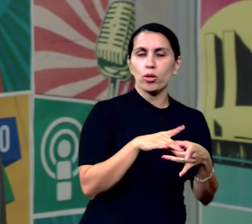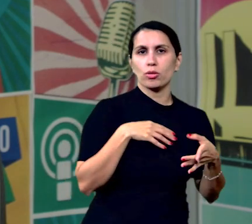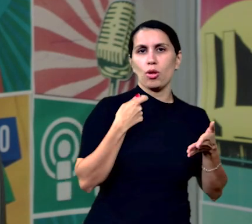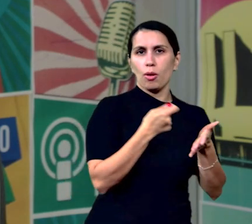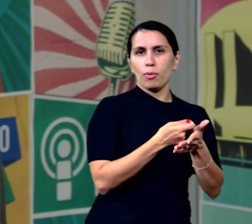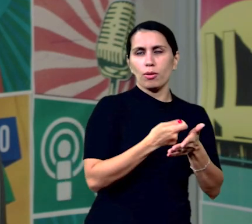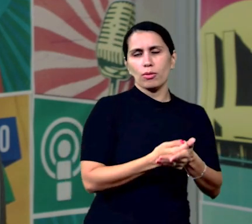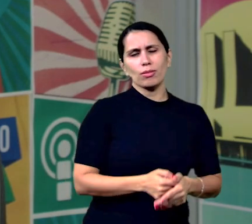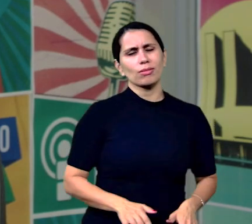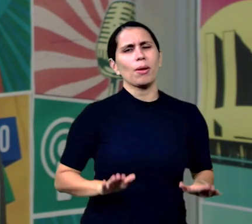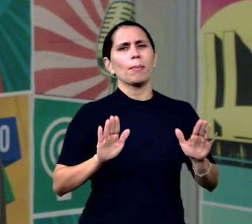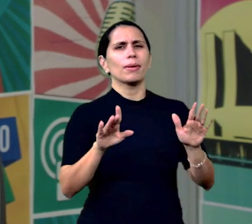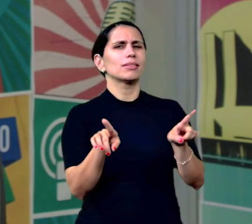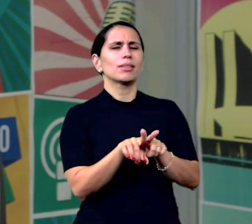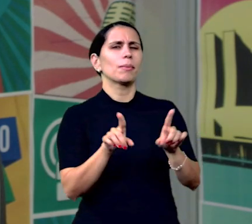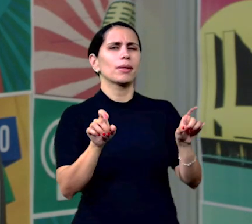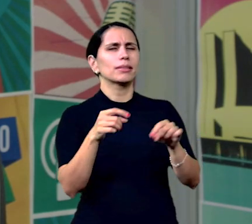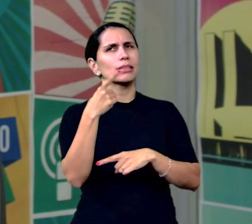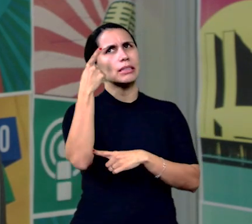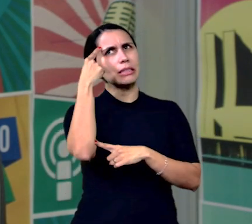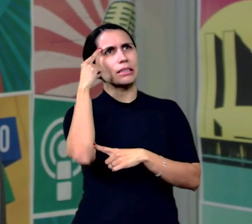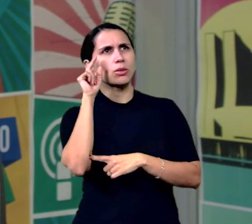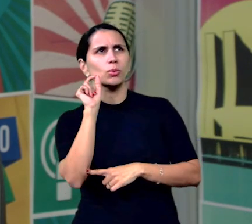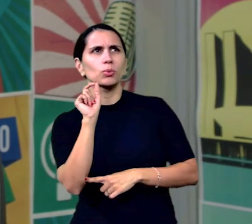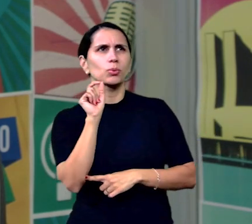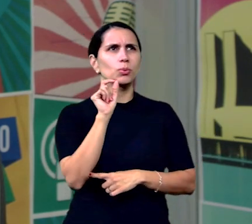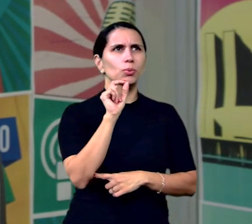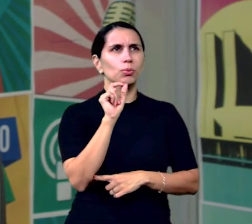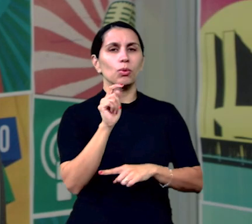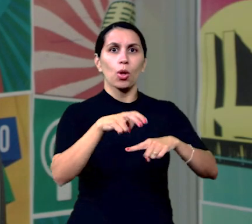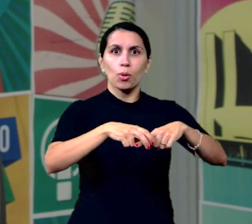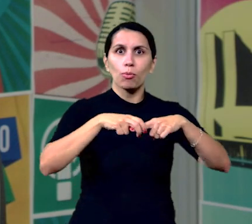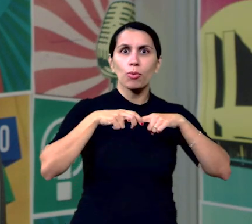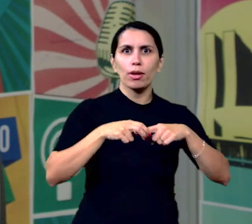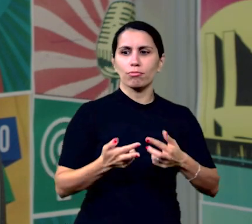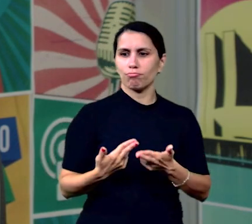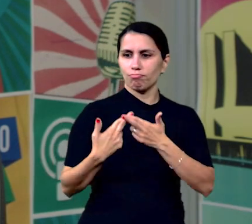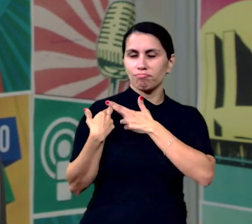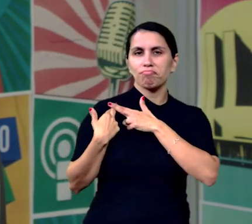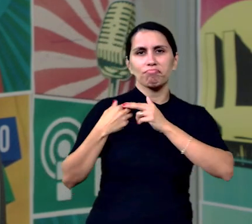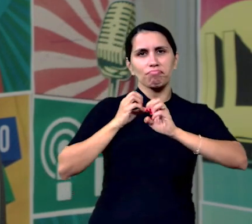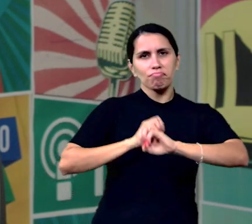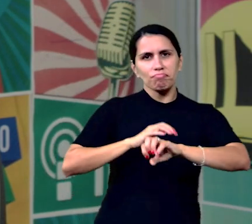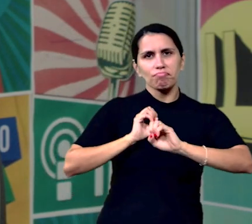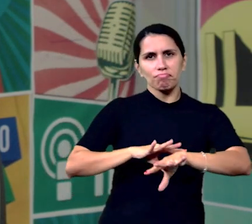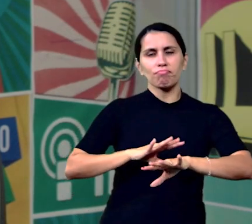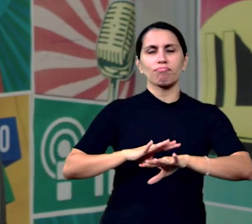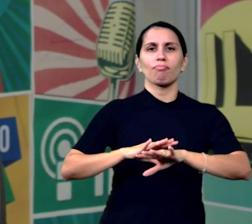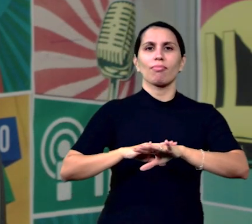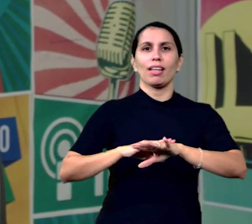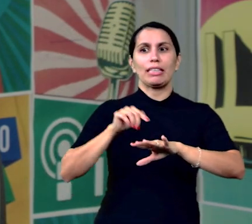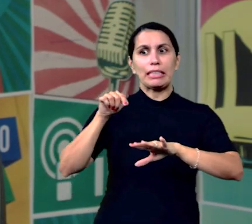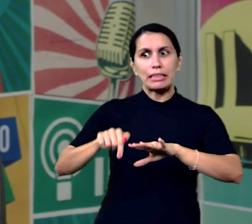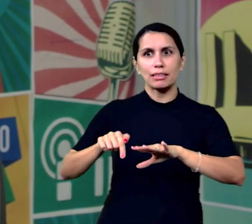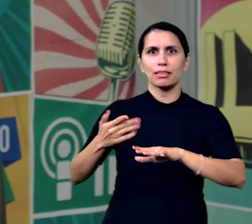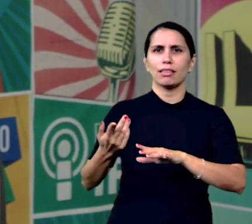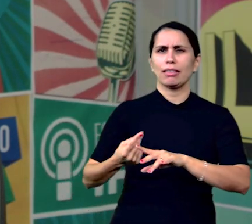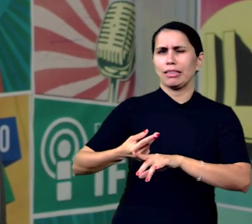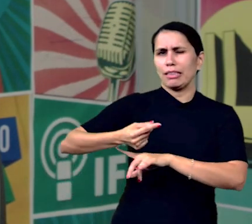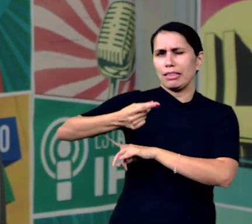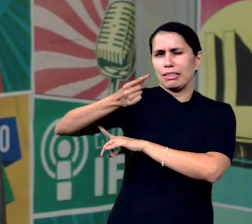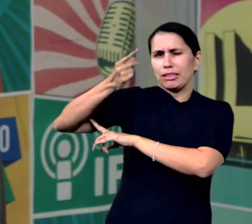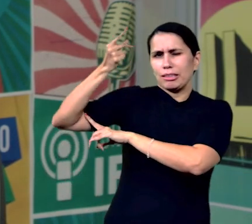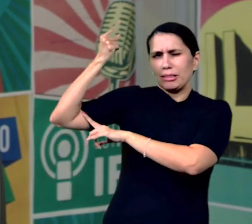né, pensar que, isso vem, e por isso o papel da educação dessa matriz histórica que eu falei antes, né, são